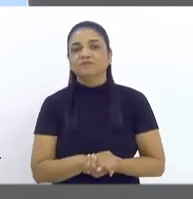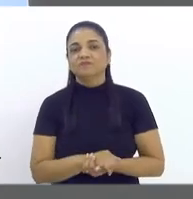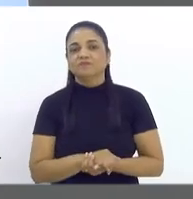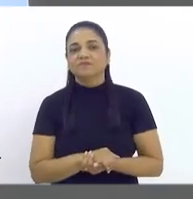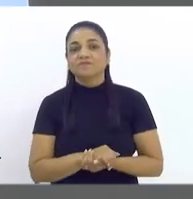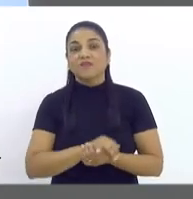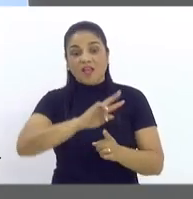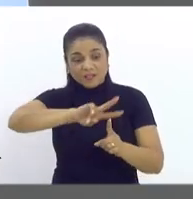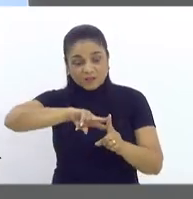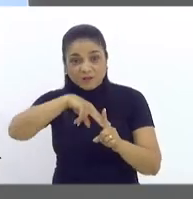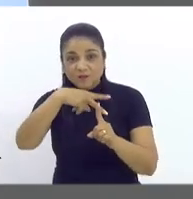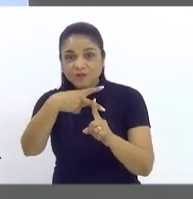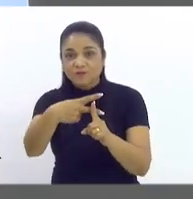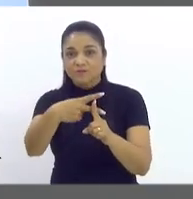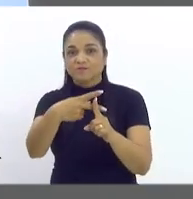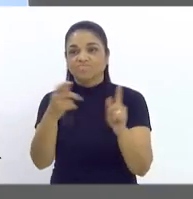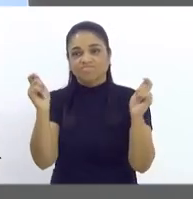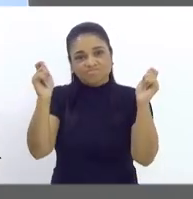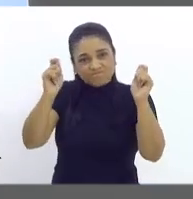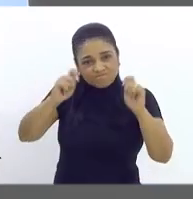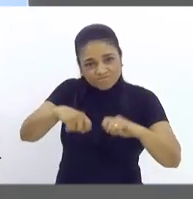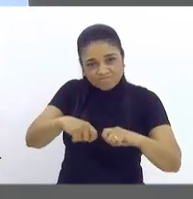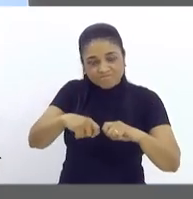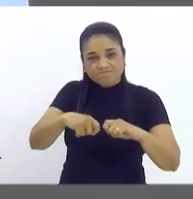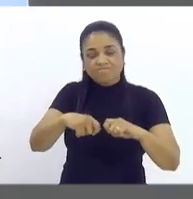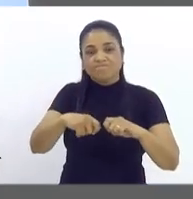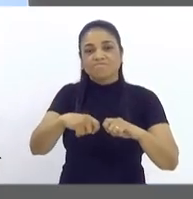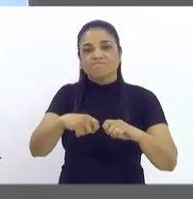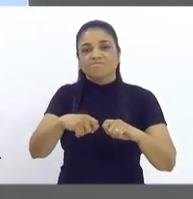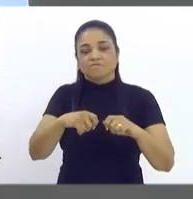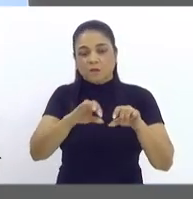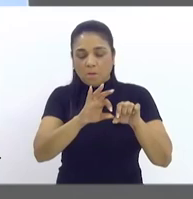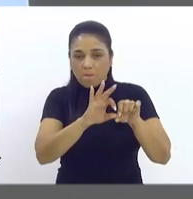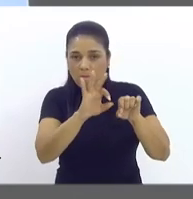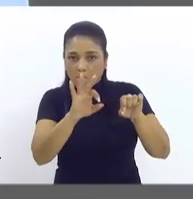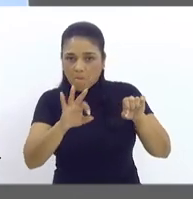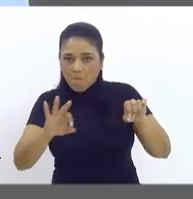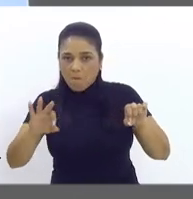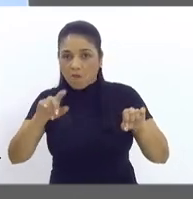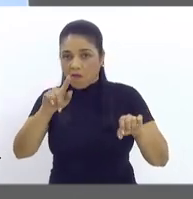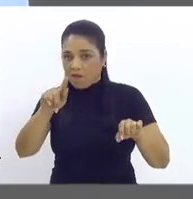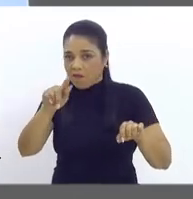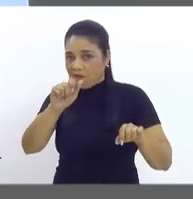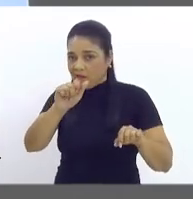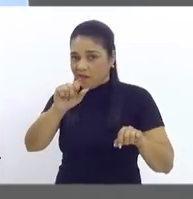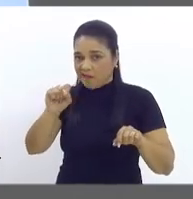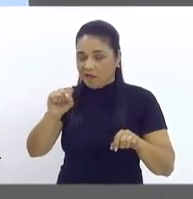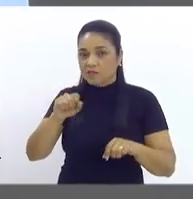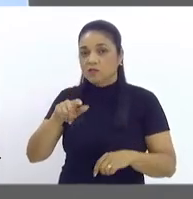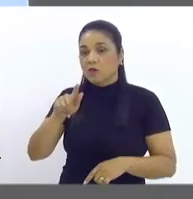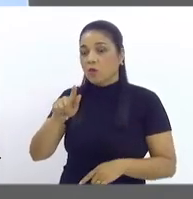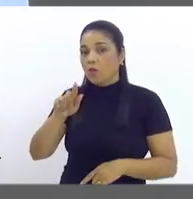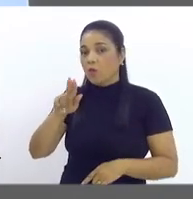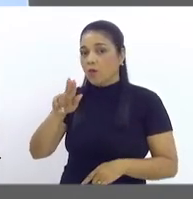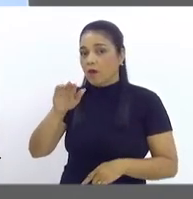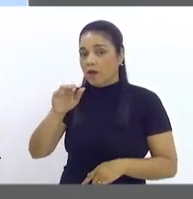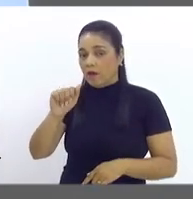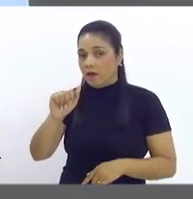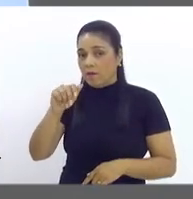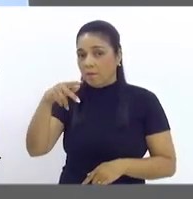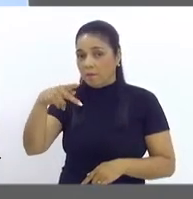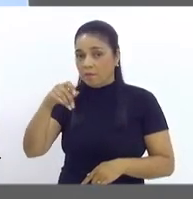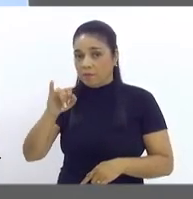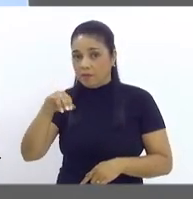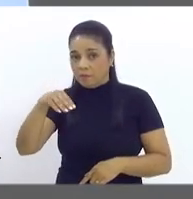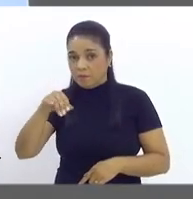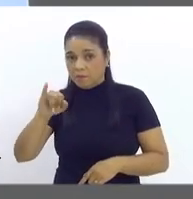A duplicação da capacidade de compressão que existe em Guapimirim, para que a gente possa atender aí